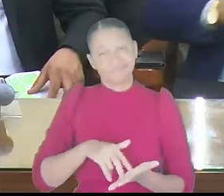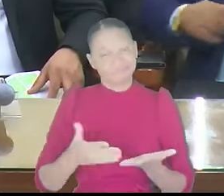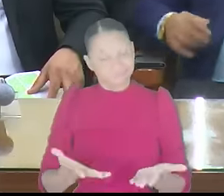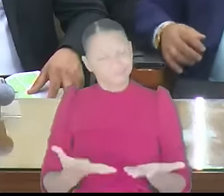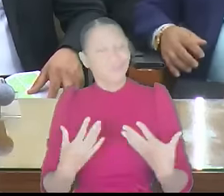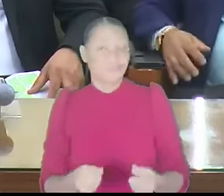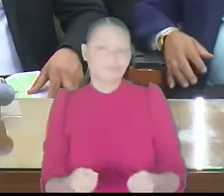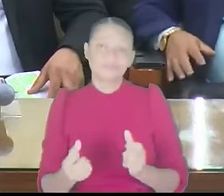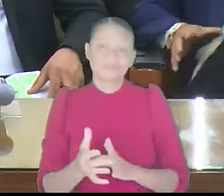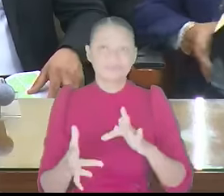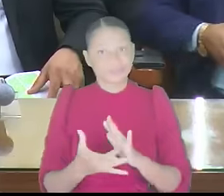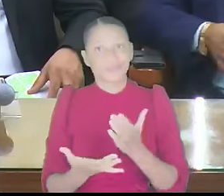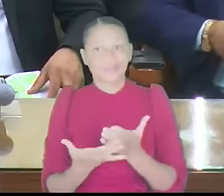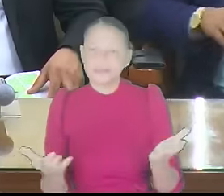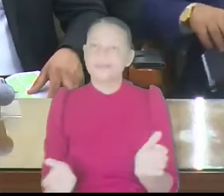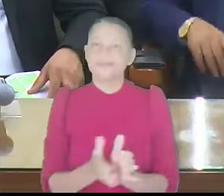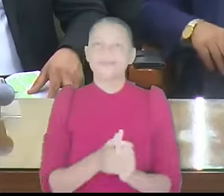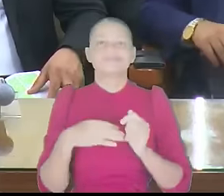Aleluia.